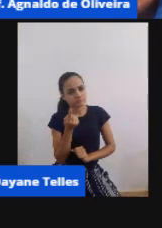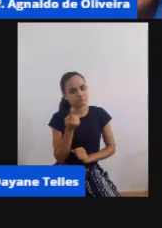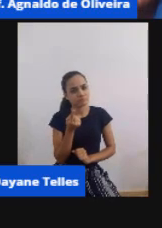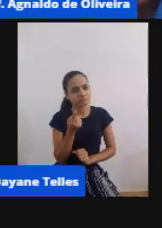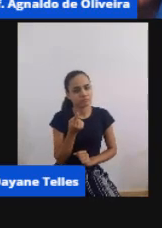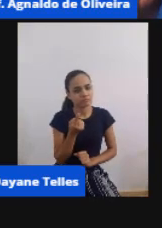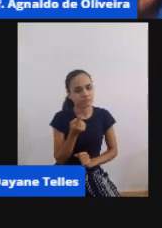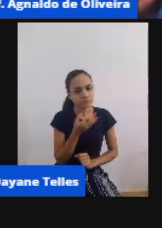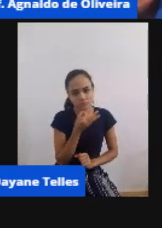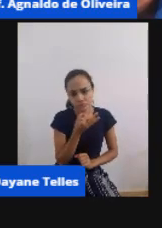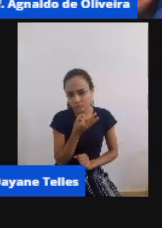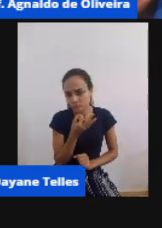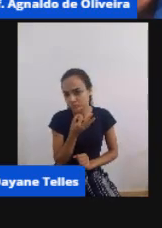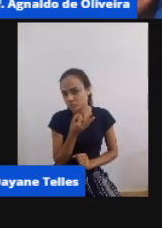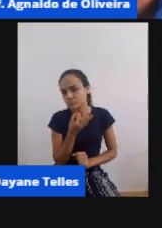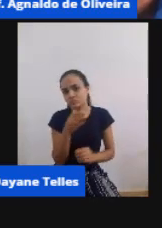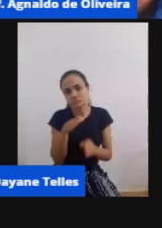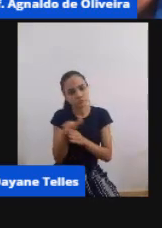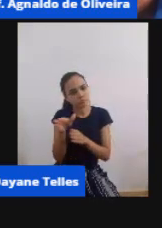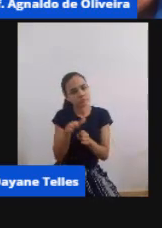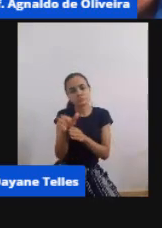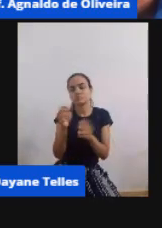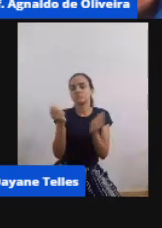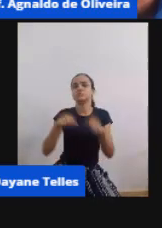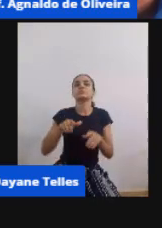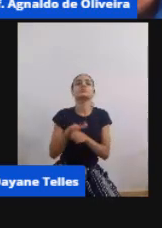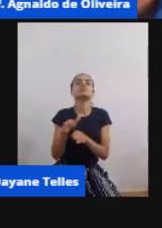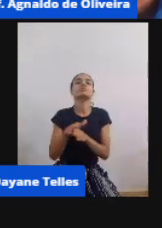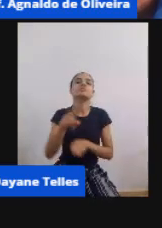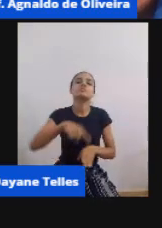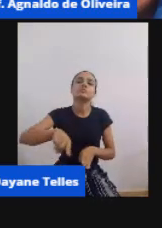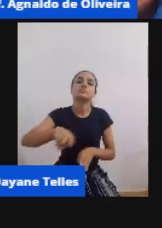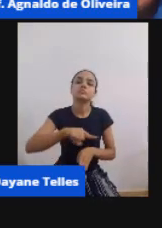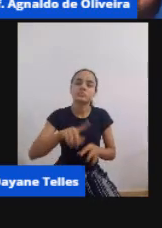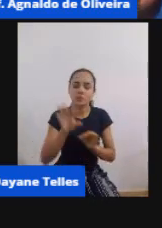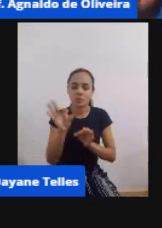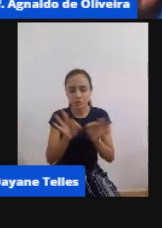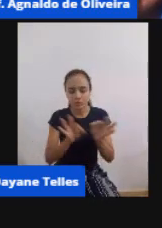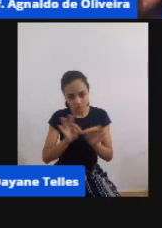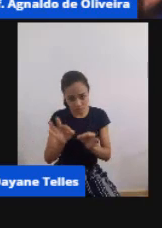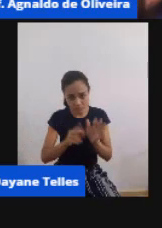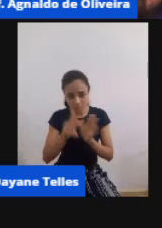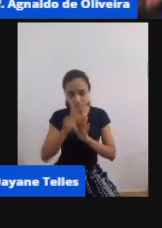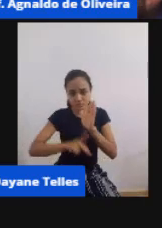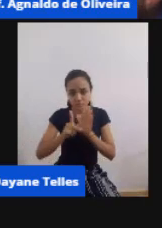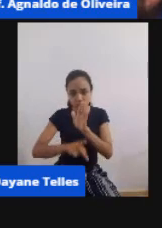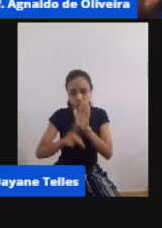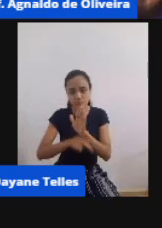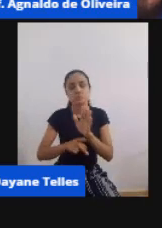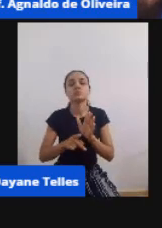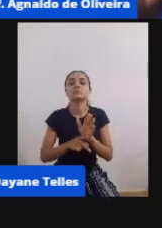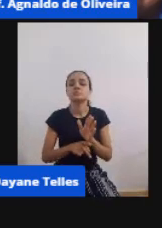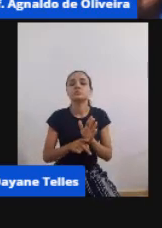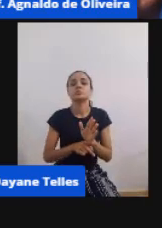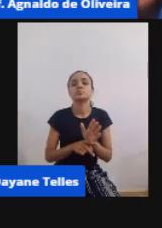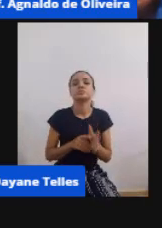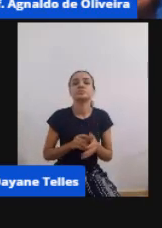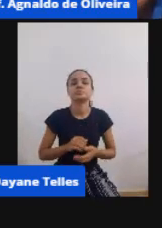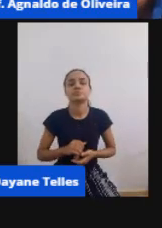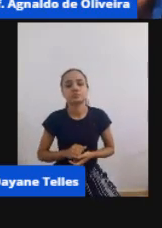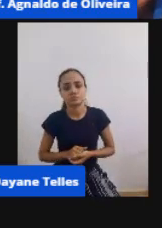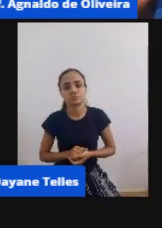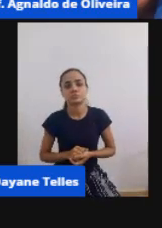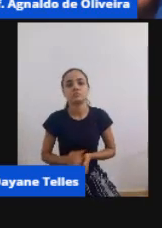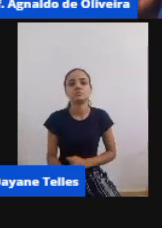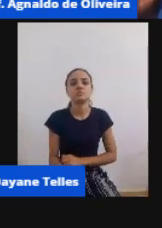com vocês nessa forma de organizar esse plano de aula, de preparar esse plano de aula. Então, nós vamos aqui por partes.